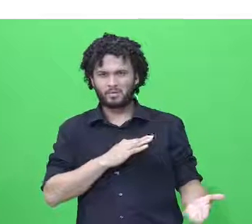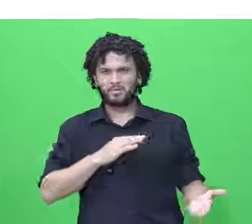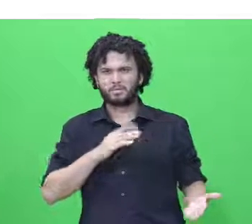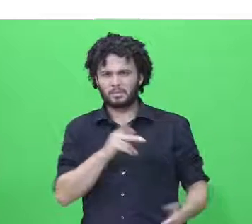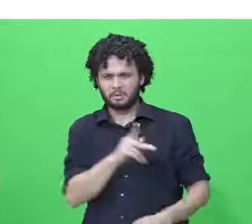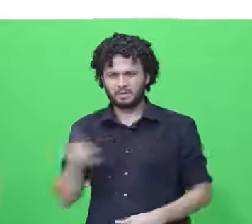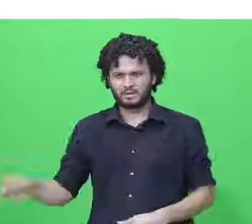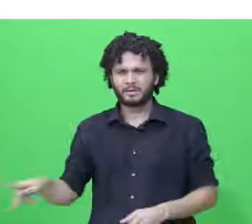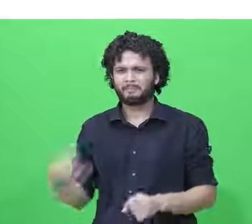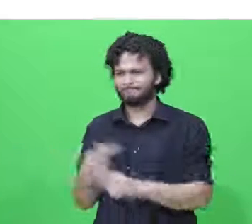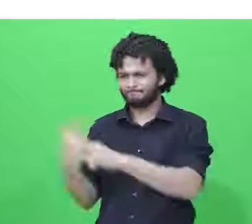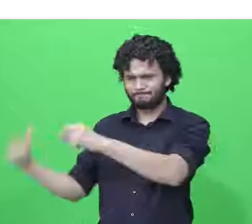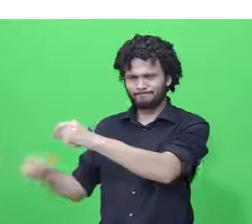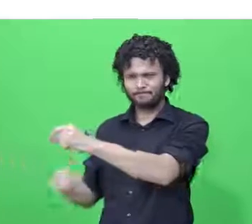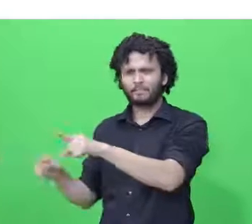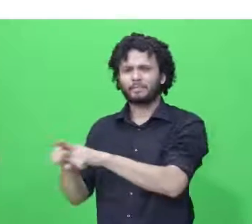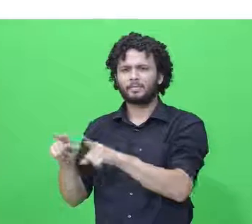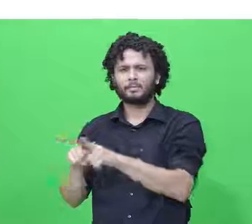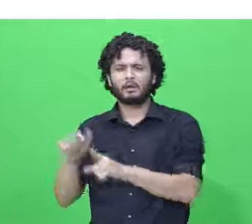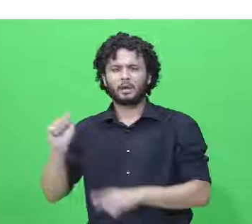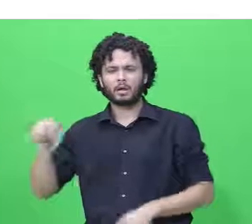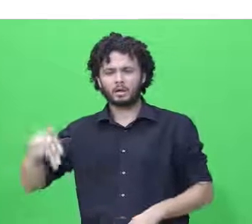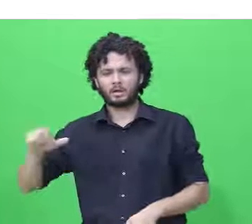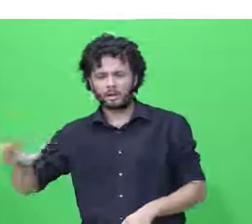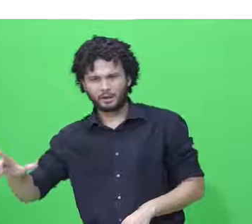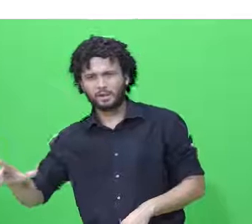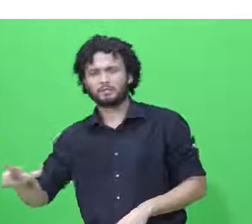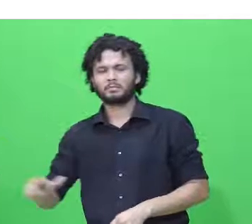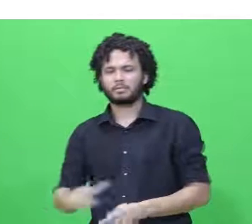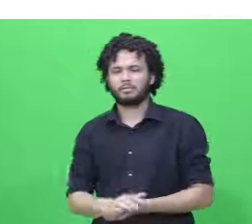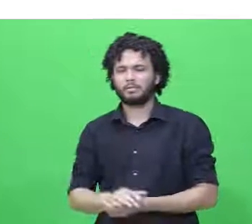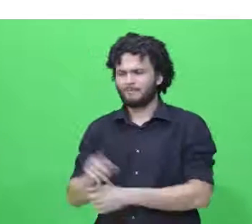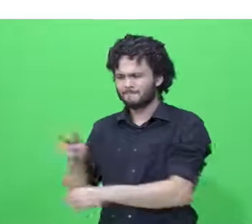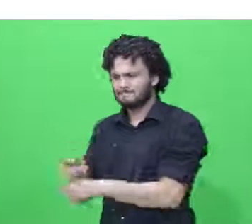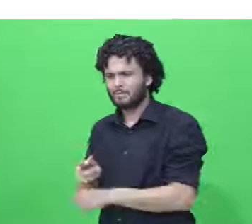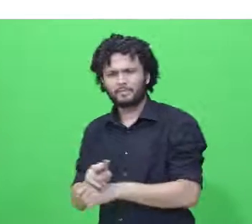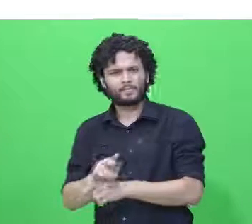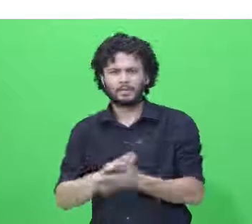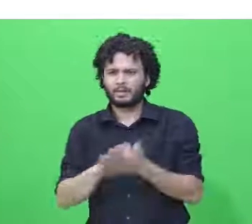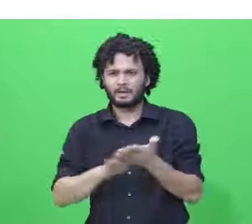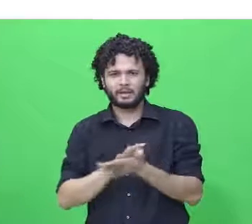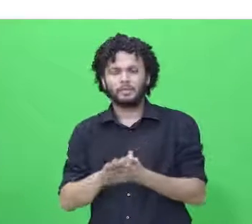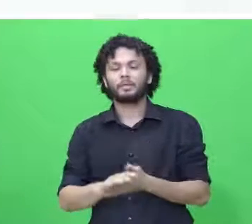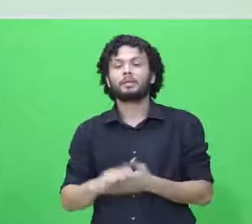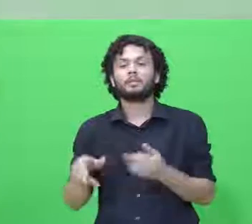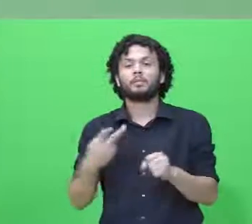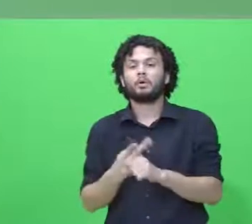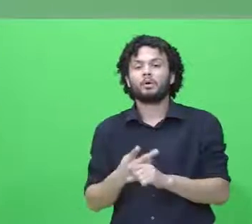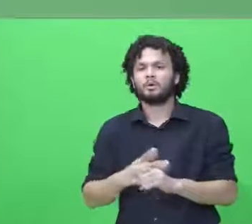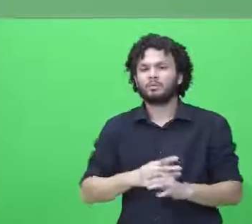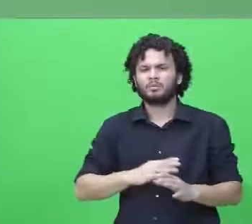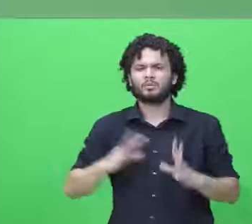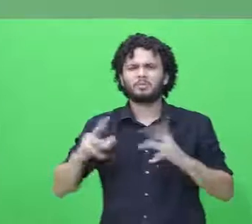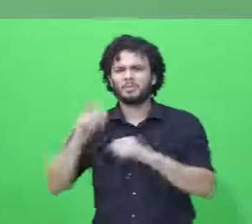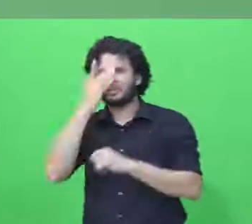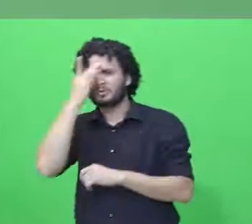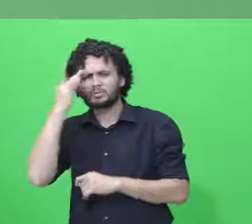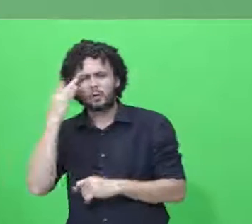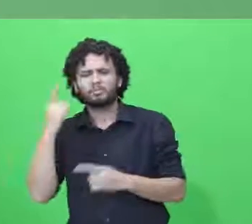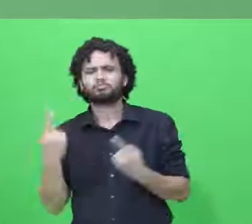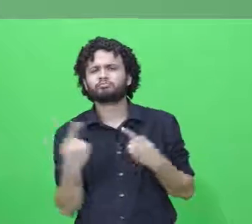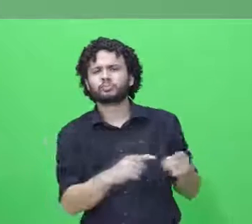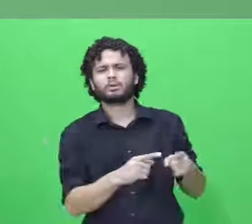a torturar os simpatizantes da ANL, comunistas ou não. Então, na verdade, aqui vai todo mundo no bolo. Todos aqueles que são contra, então, esse